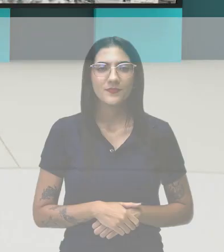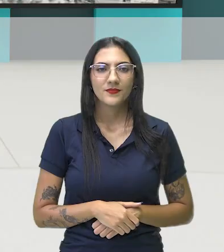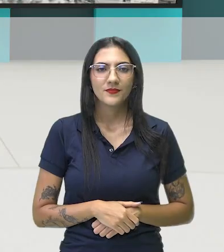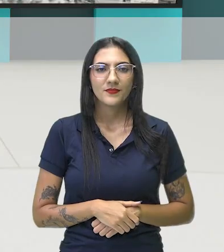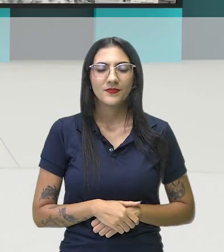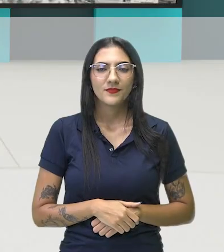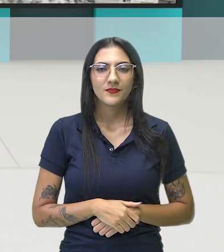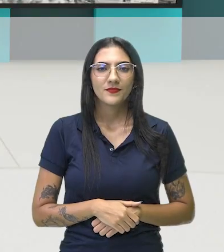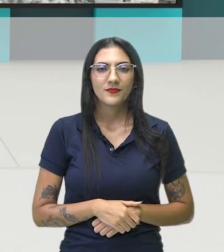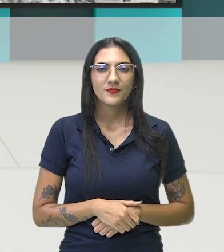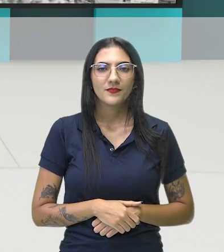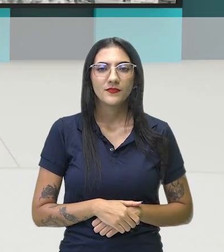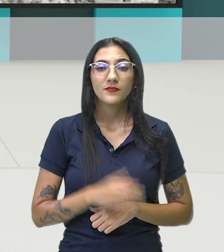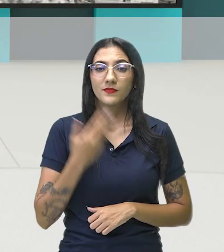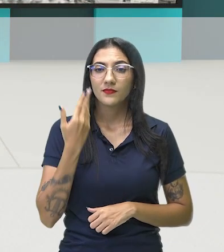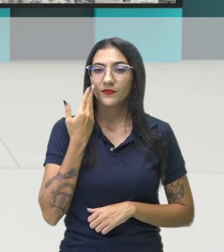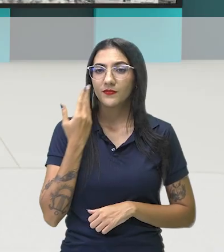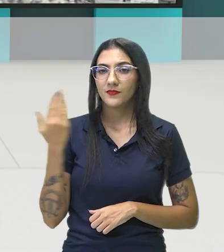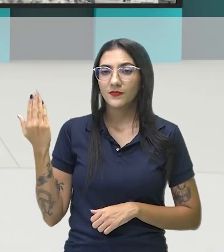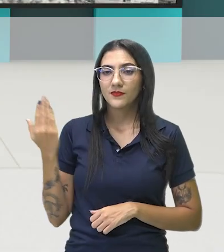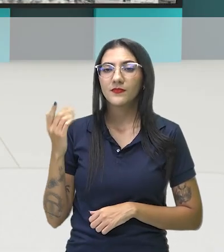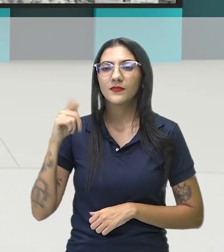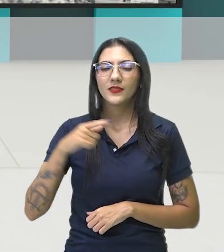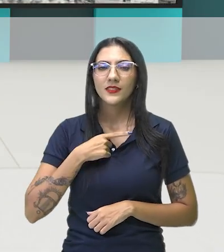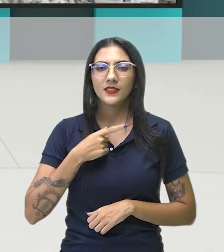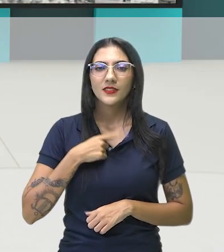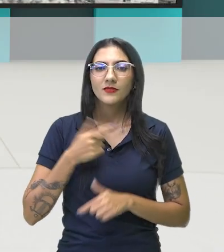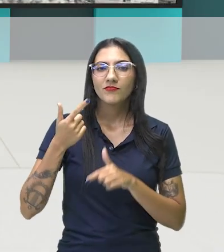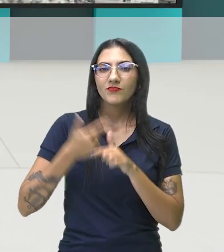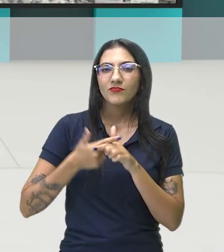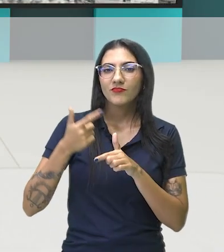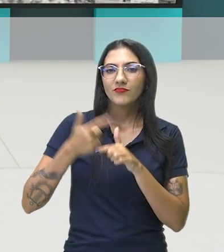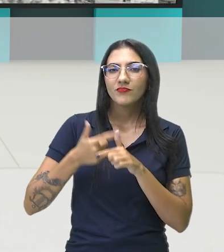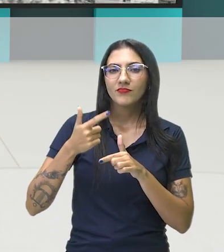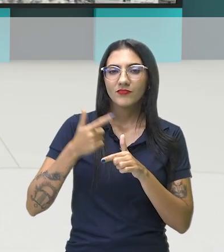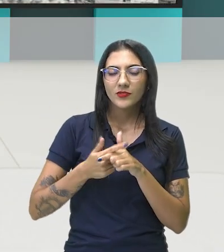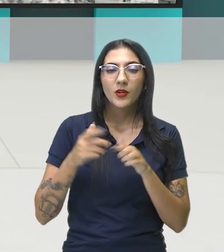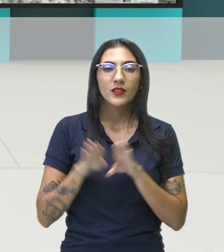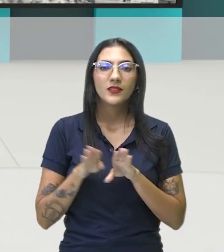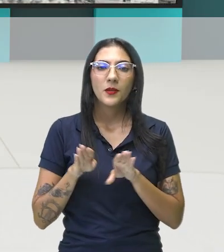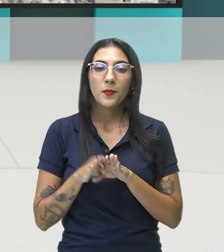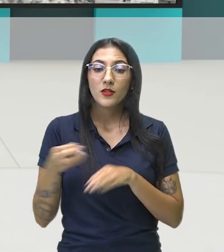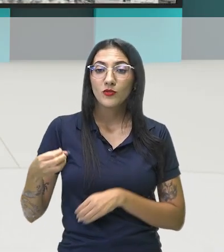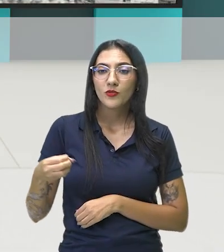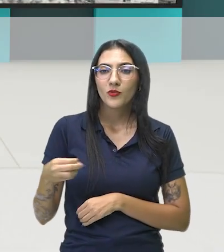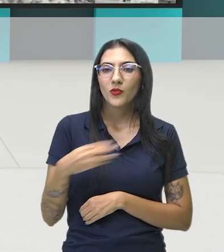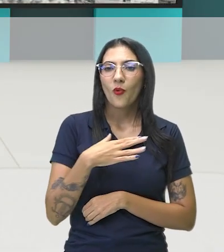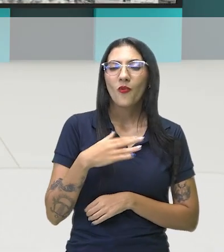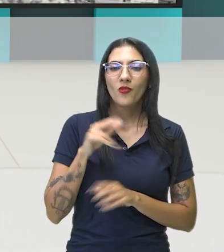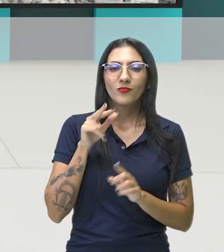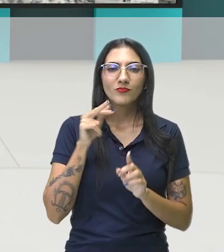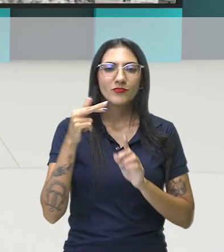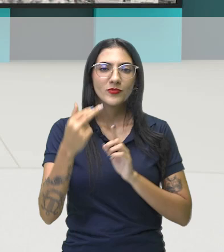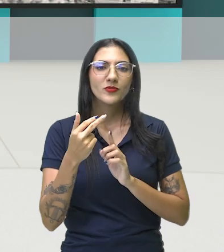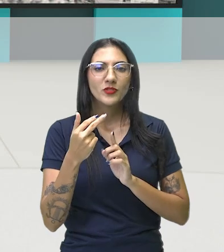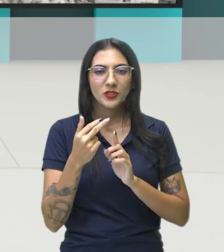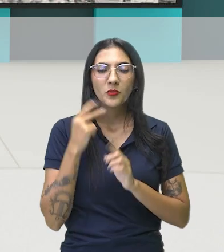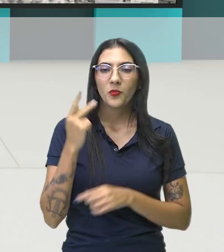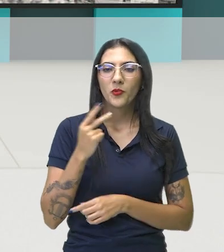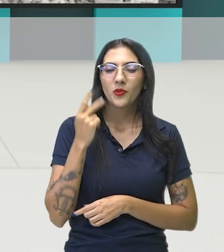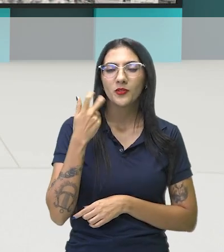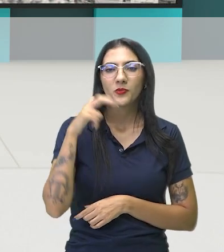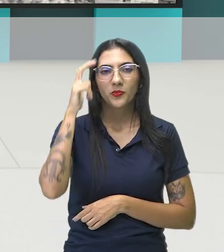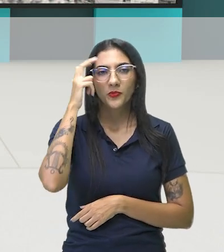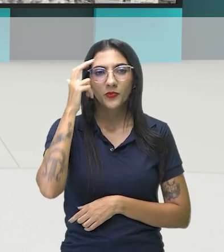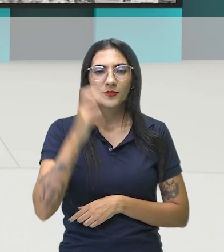Então, aqui nós temos um movimento brasileiro que contestou e reinterpretou o cenário político e cultural.